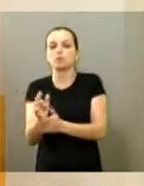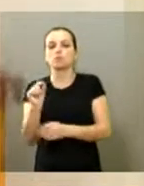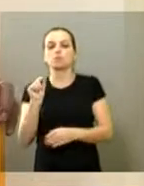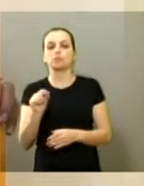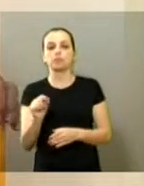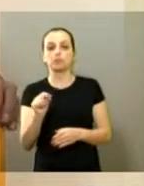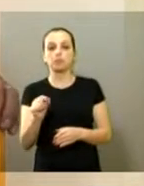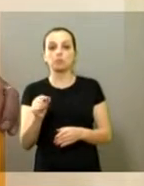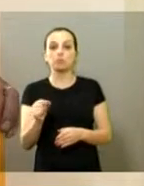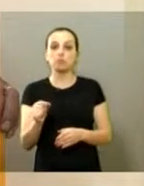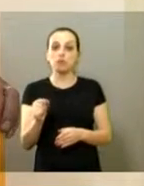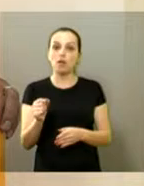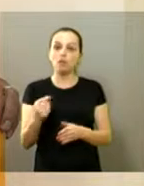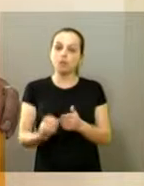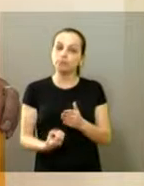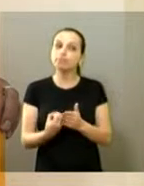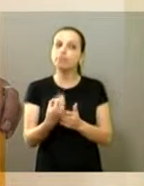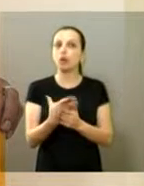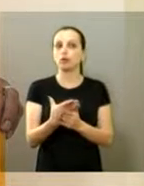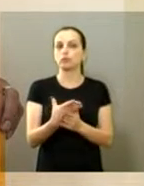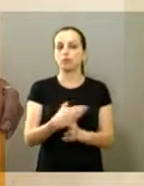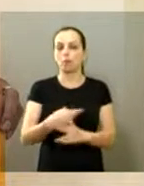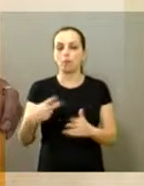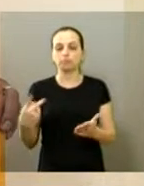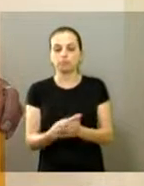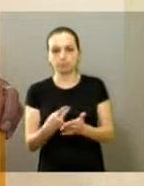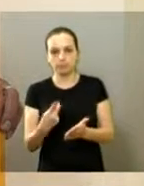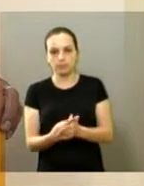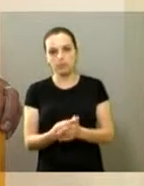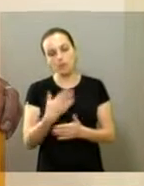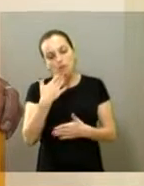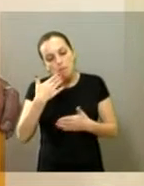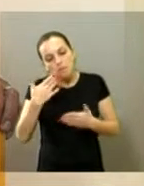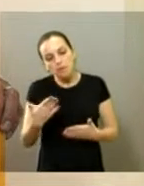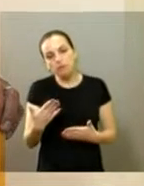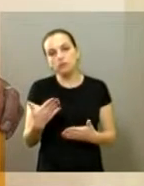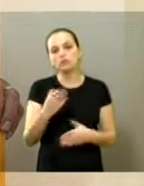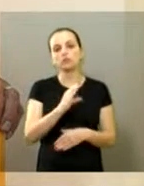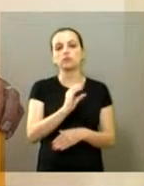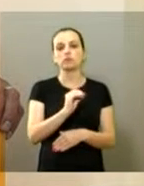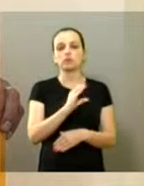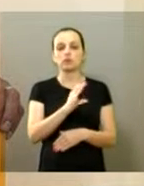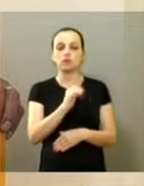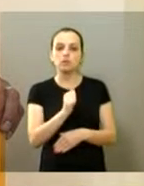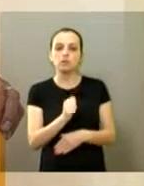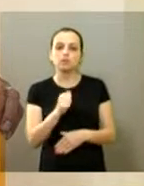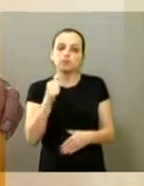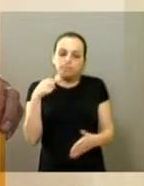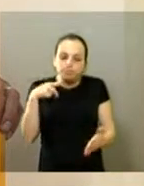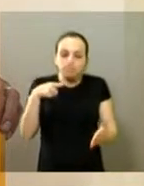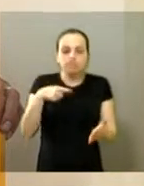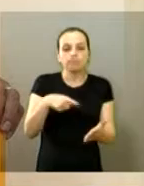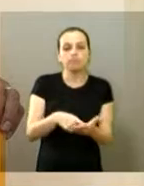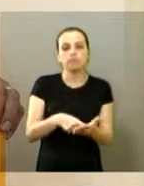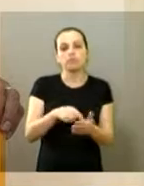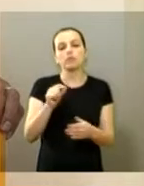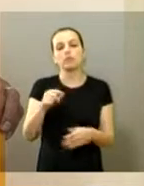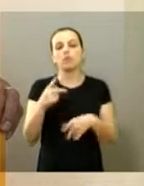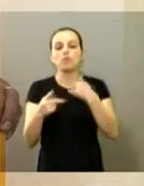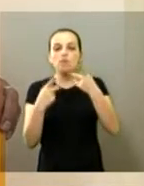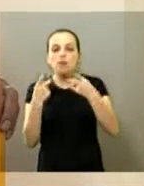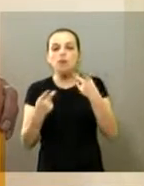vai acabar acontecendo algum acidente. Então, eu queria reiterar, né, ao Coca essas indicações e dizer